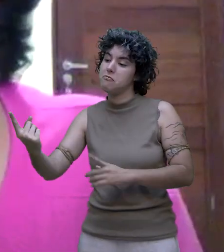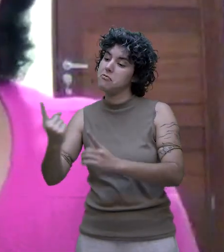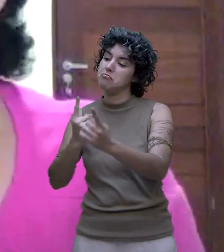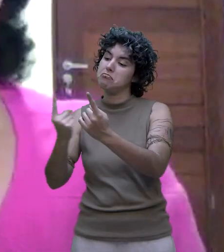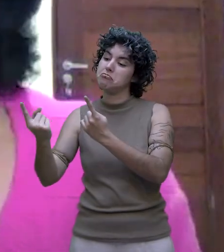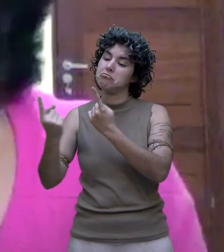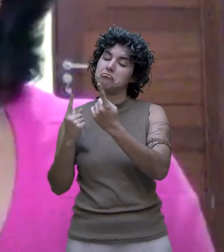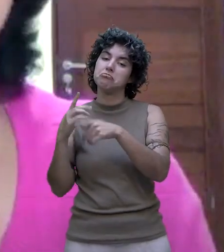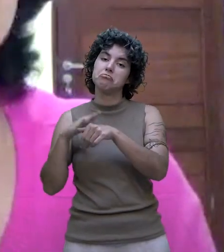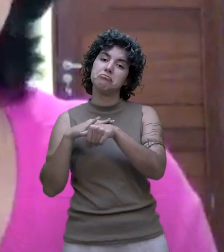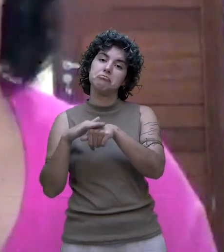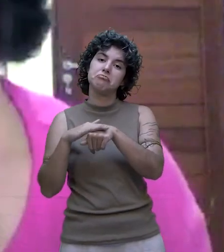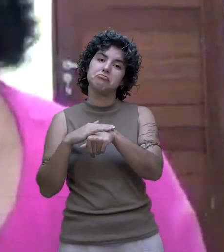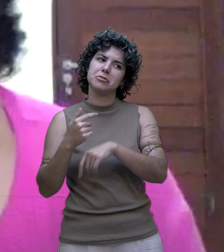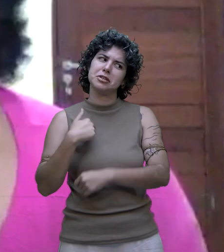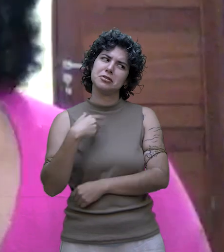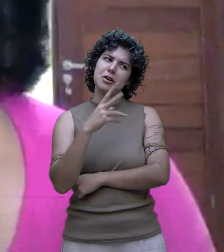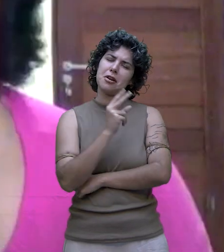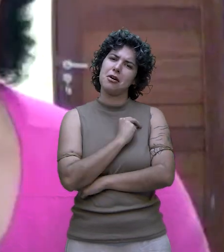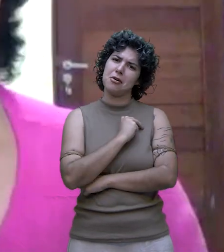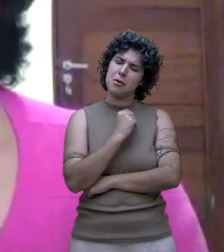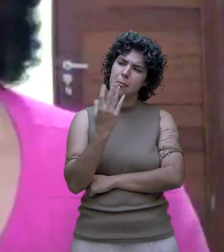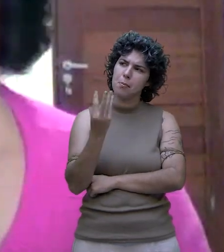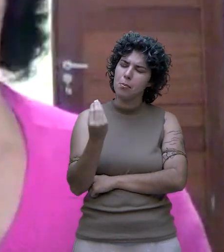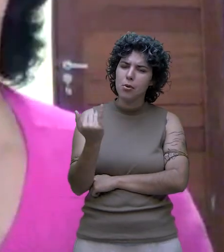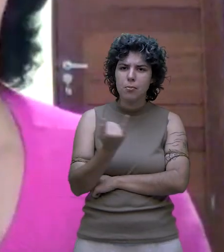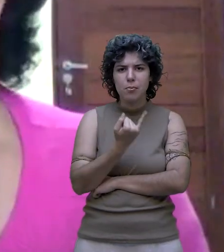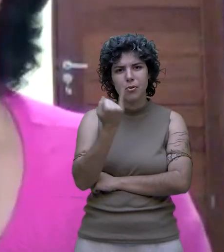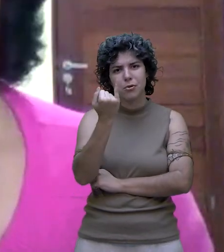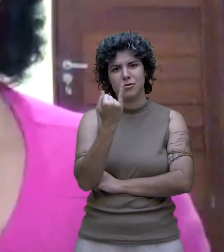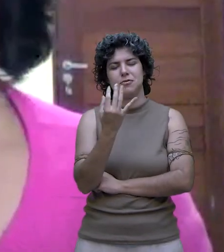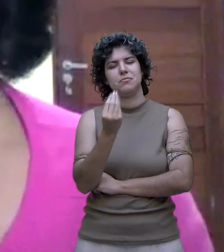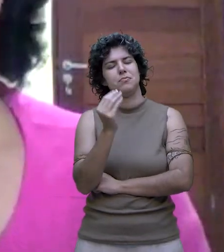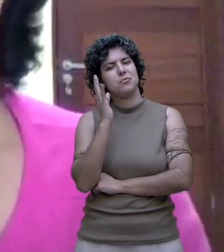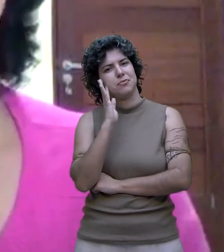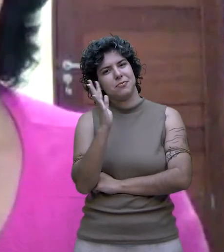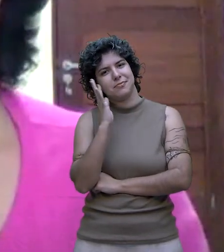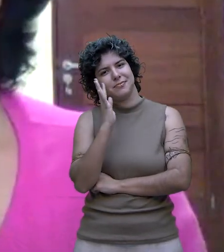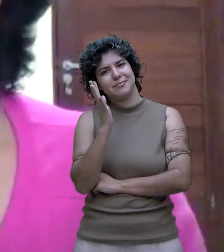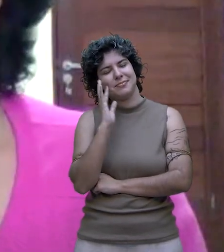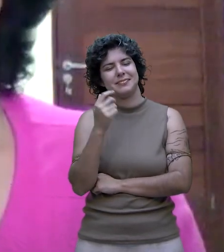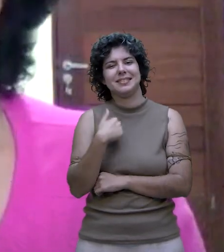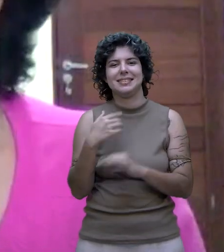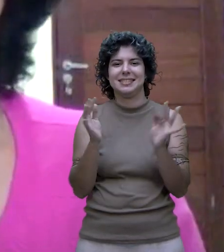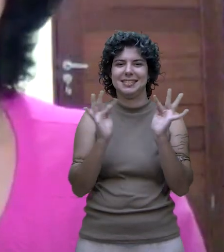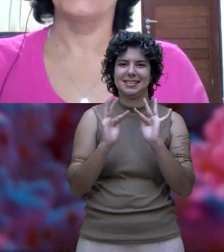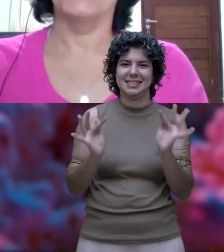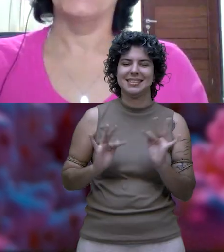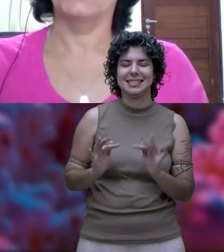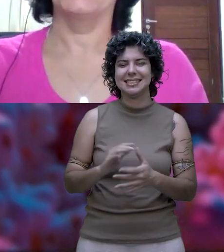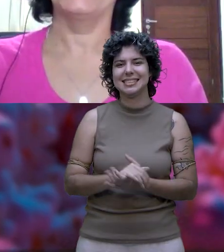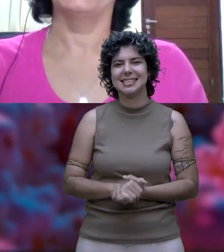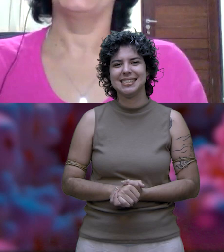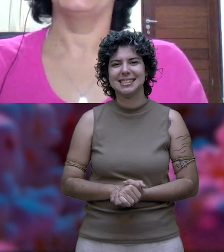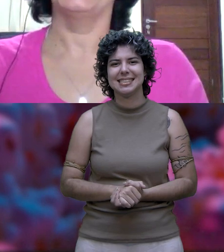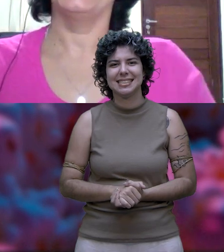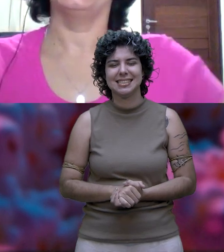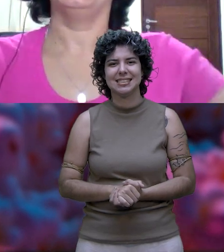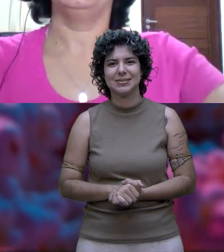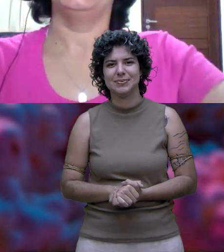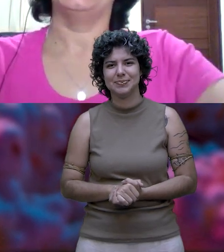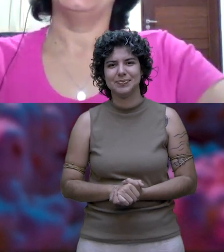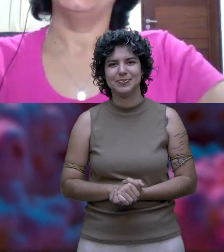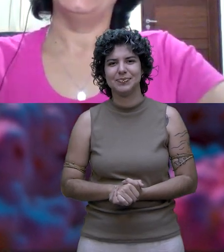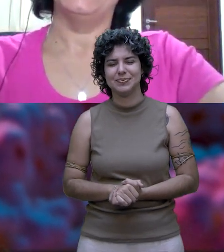da exibição. Eu falei, cara, isso é muito importante, isso é muito bom, isso é muito bacana. E aí eu tô feliz com essa recepção. Você deve